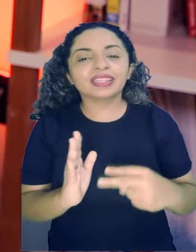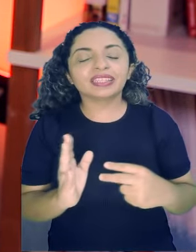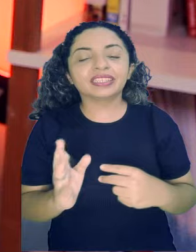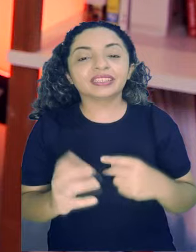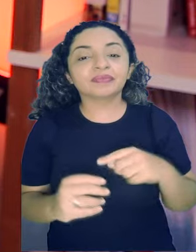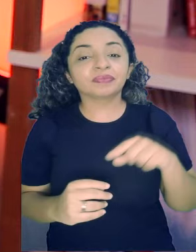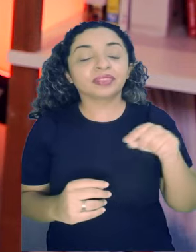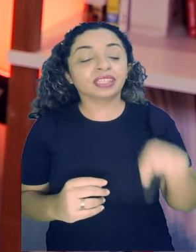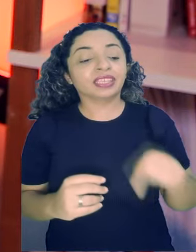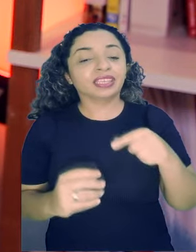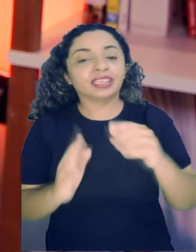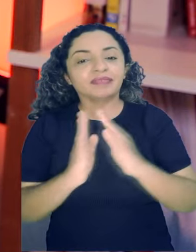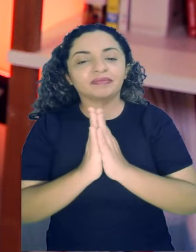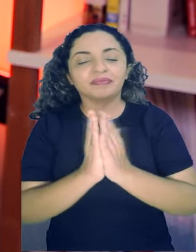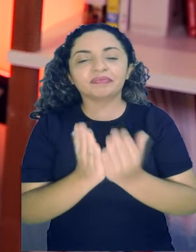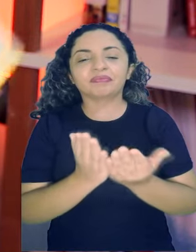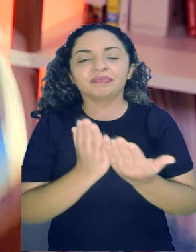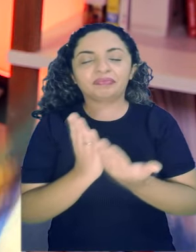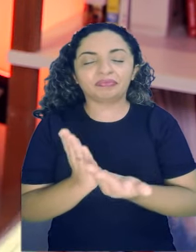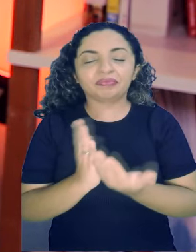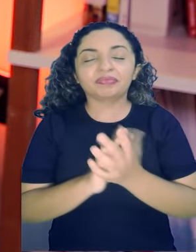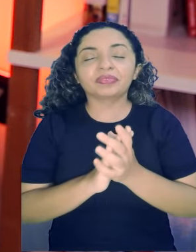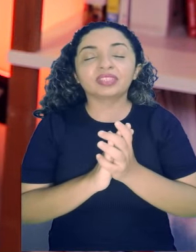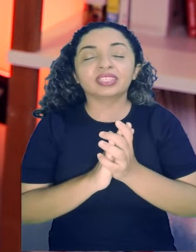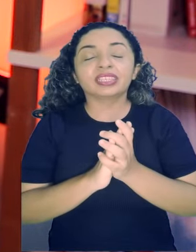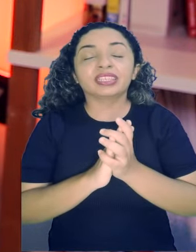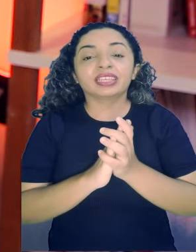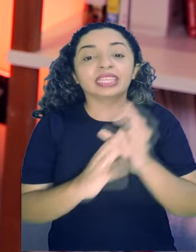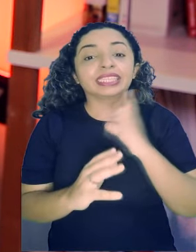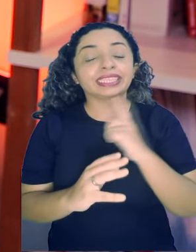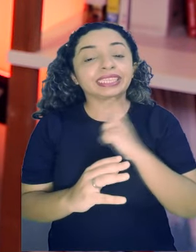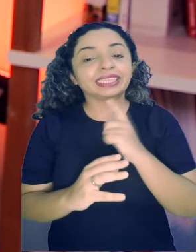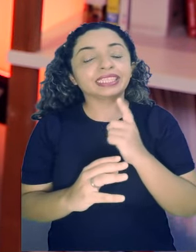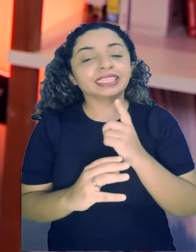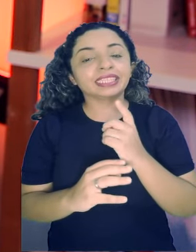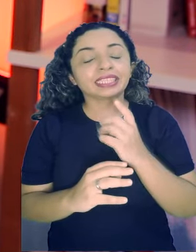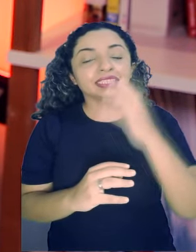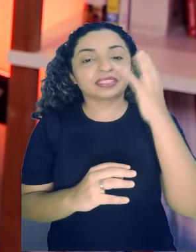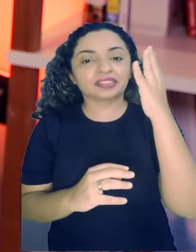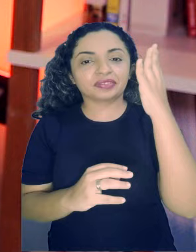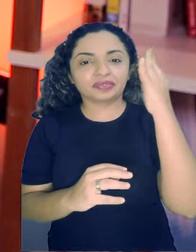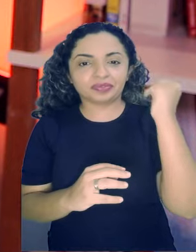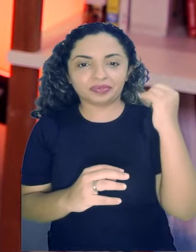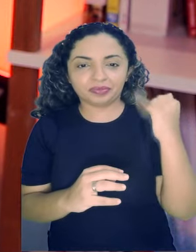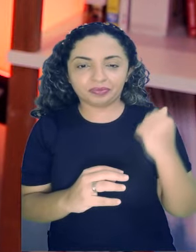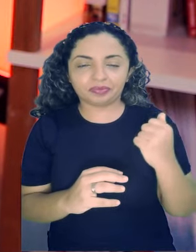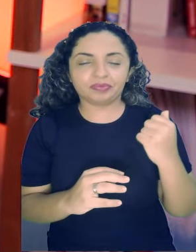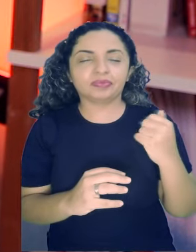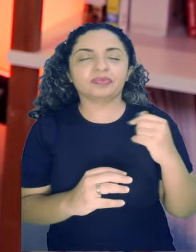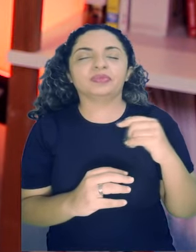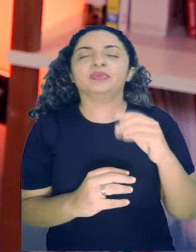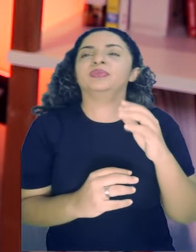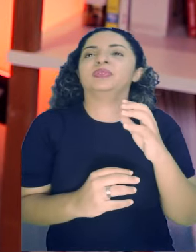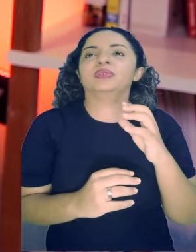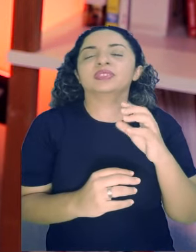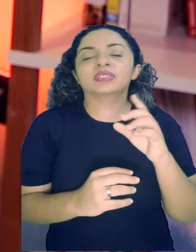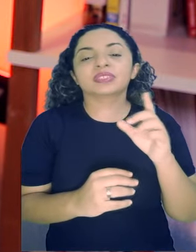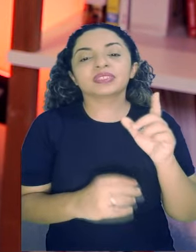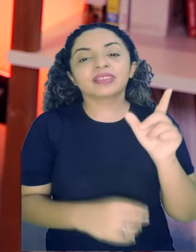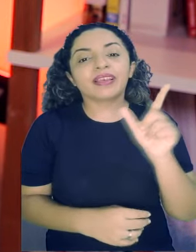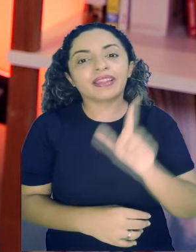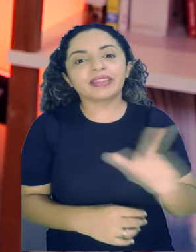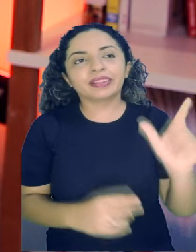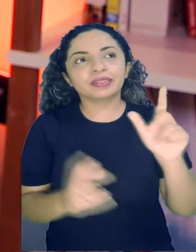aqui o Como Curar um Fanático, do Amos Oz. Aqui é um clássico, se tornou um clássico, uma espécie de clássico assim